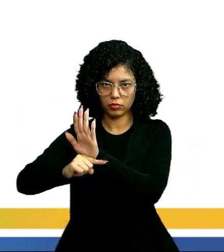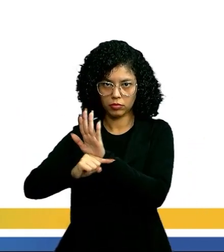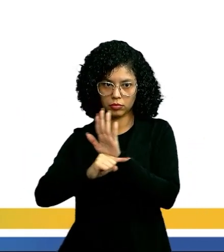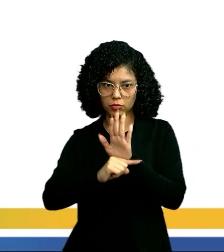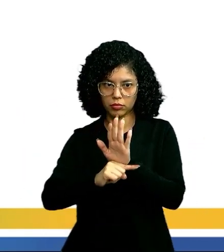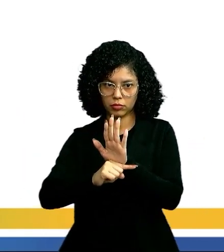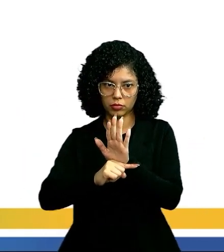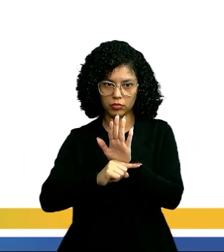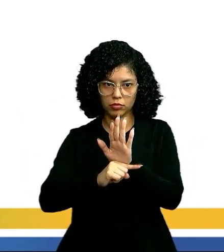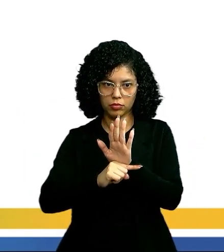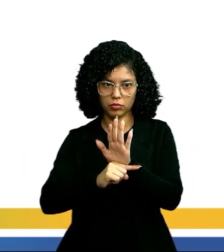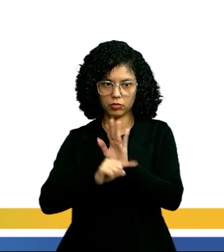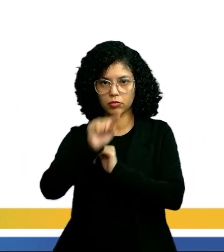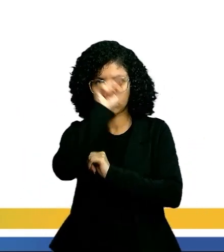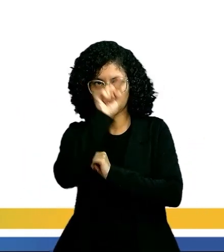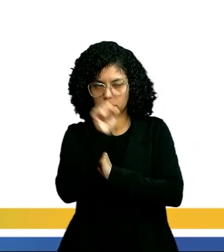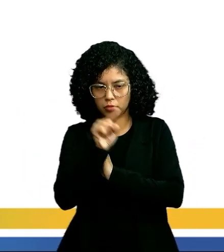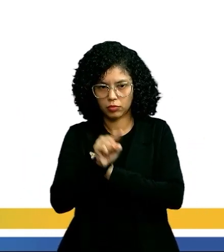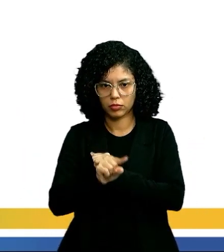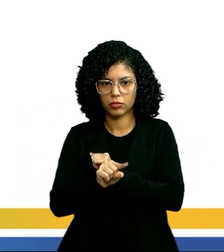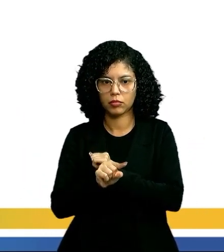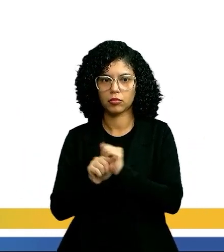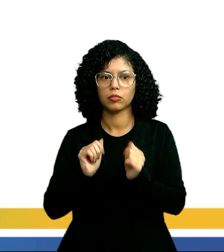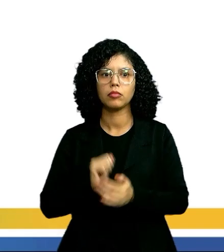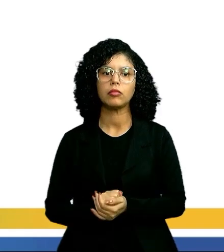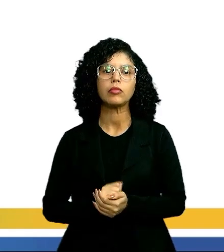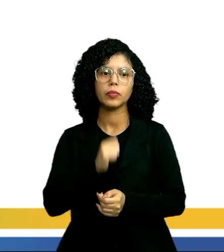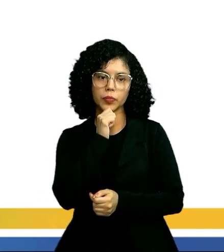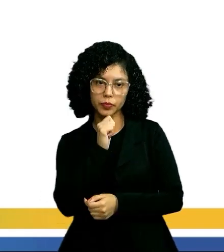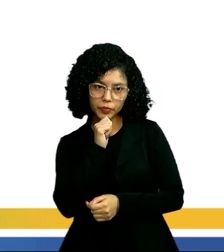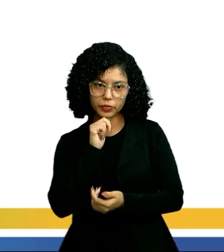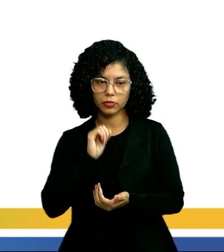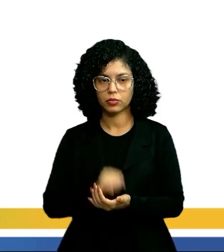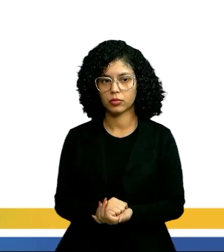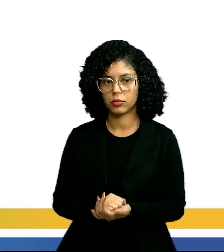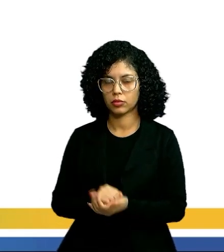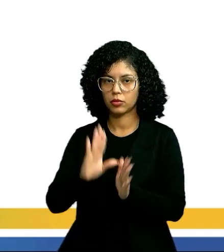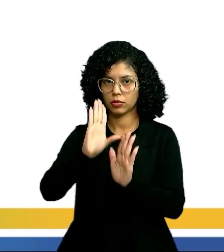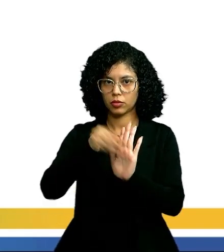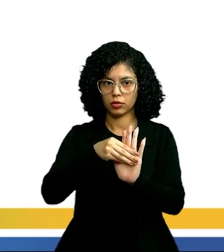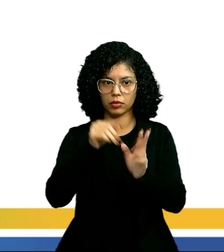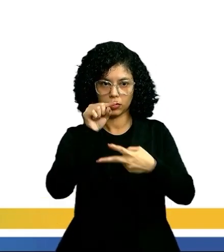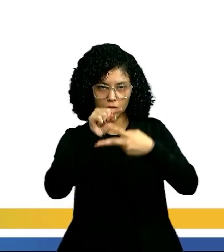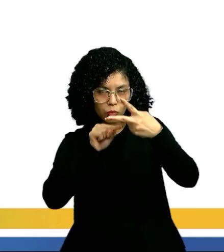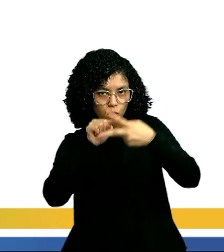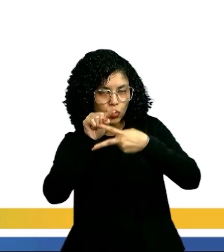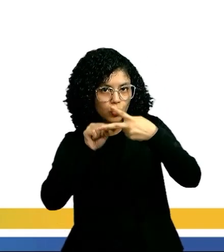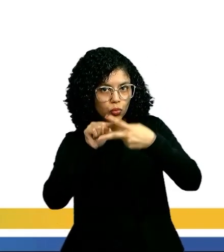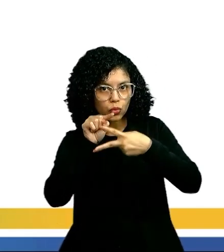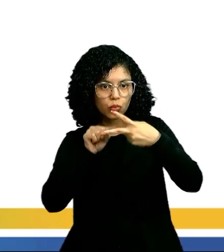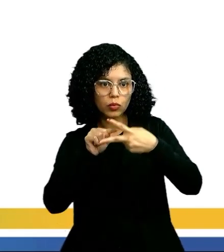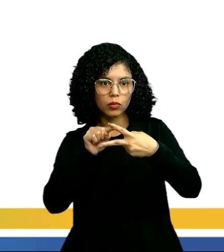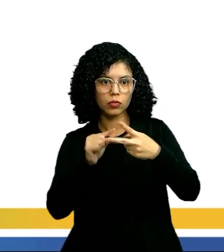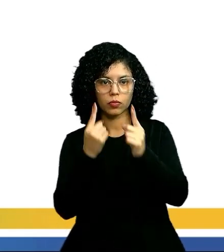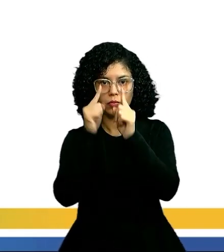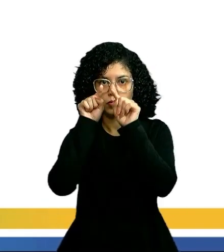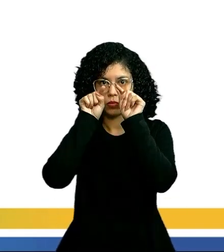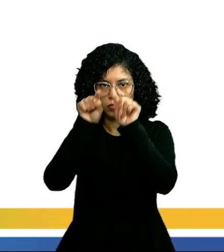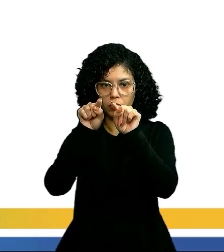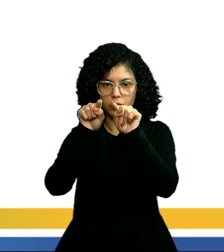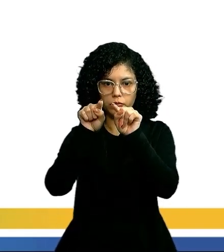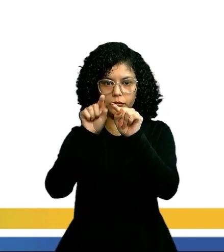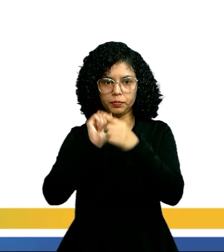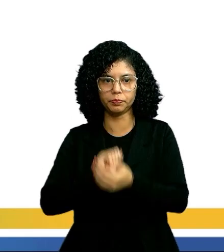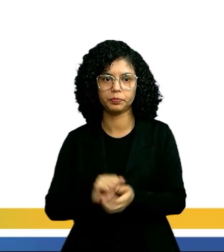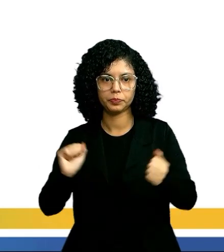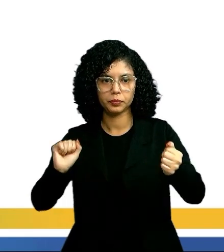pela aquele zigue-zague ali, setinha zigue-zague, fica os dois pares de elétron, que são os dois